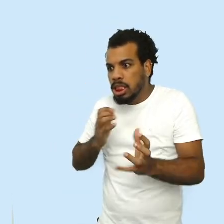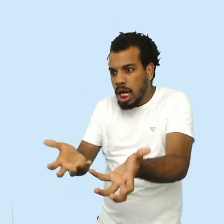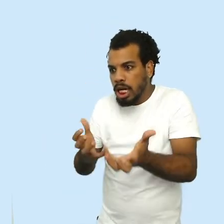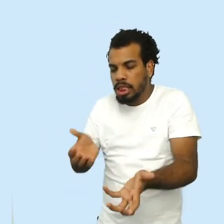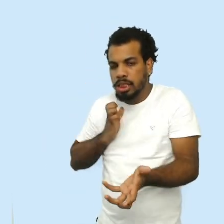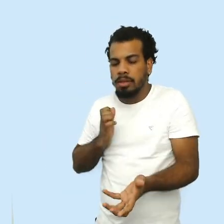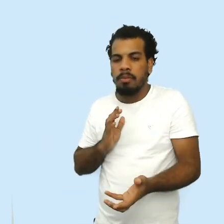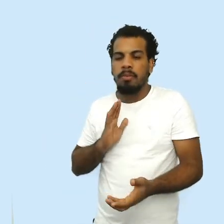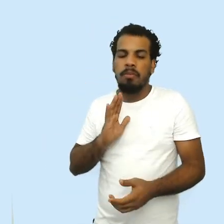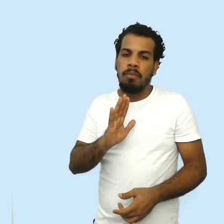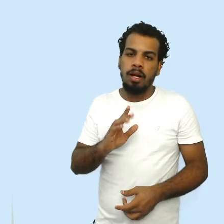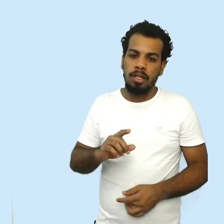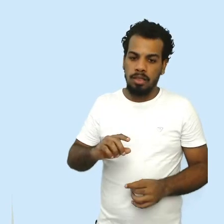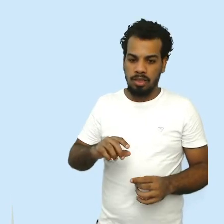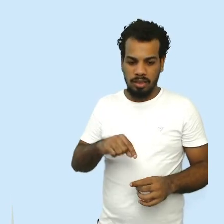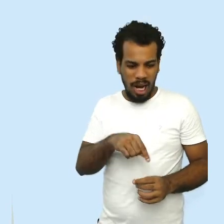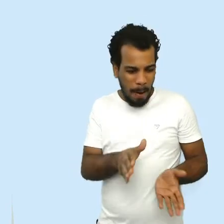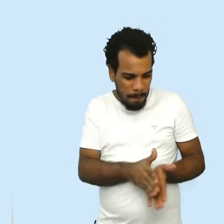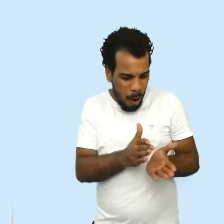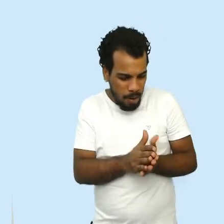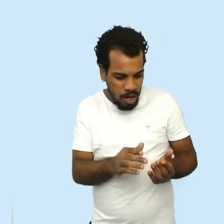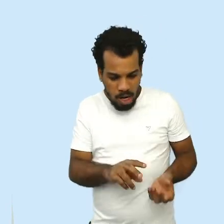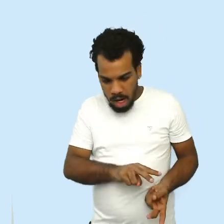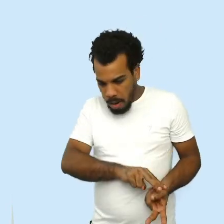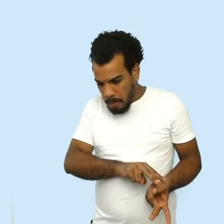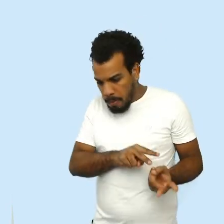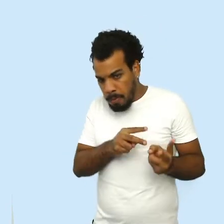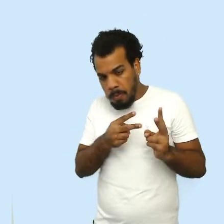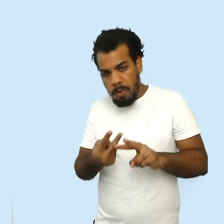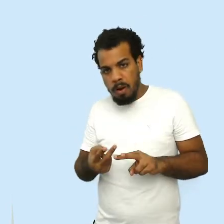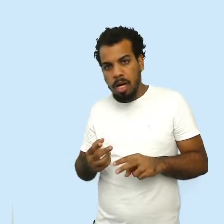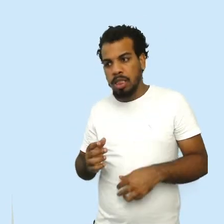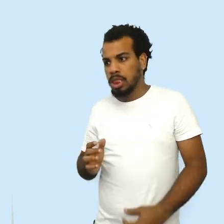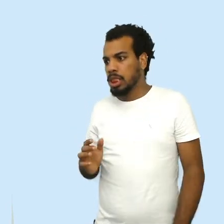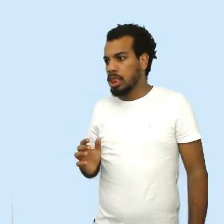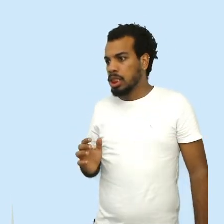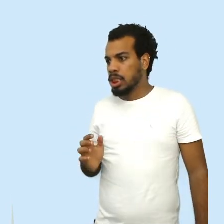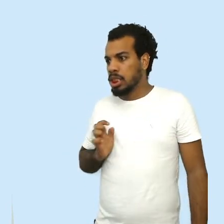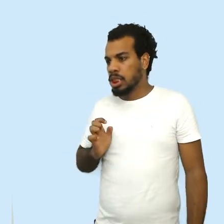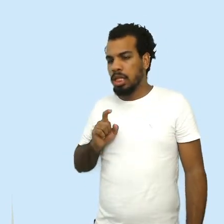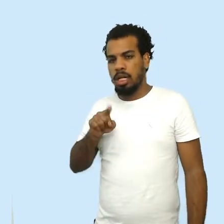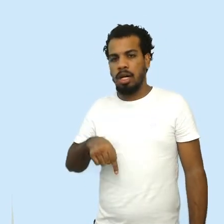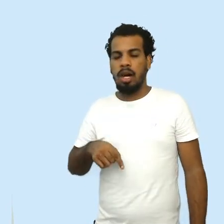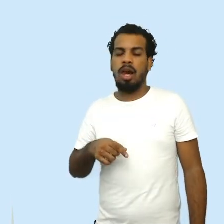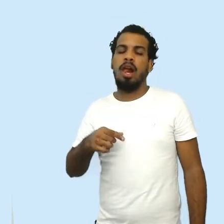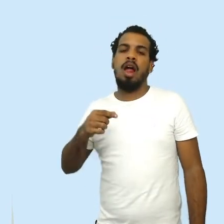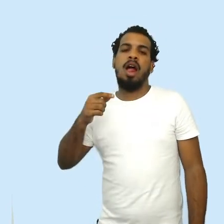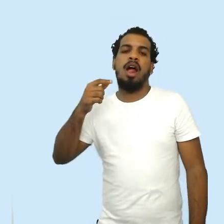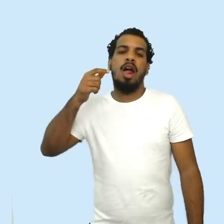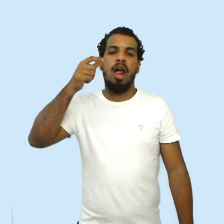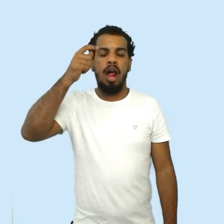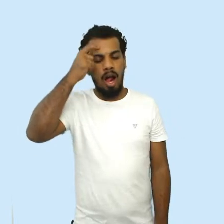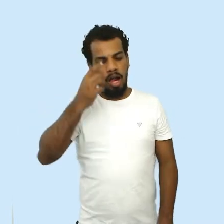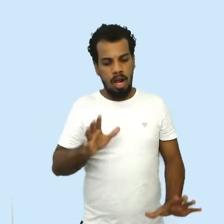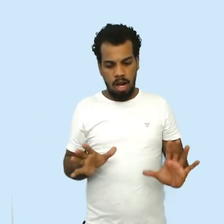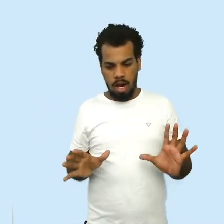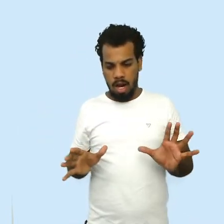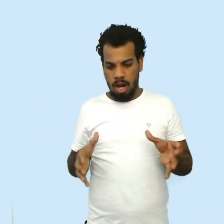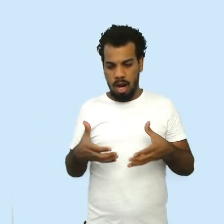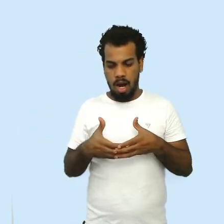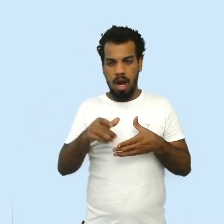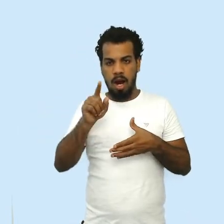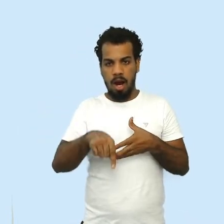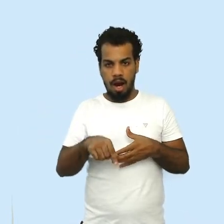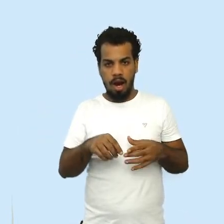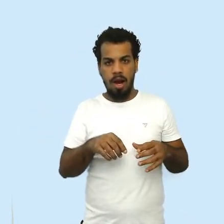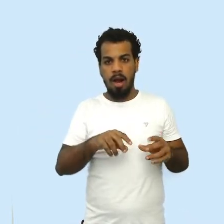a mudança de uma classe social também significa que a consciência de classe ela se projeta de uma classe e ela